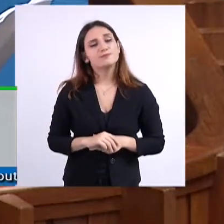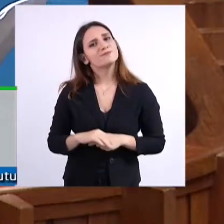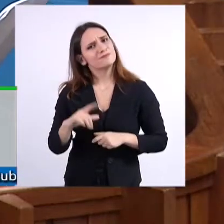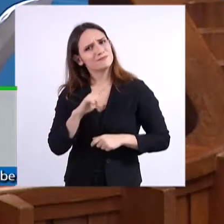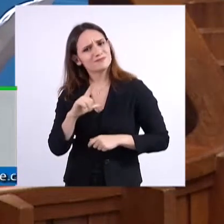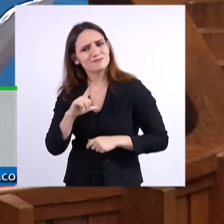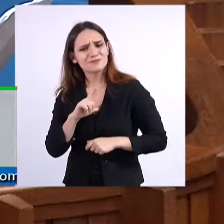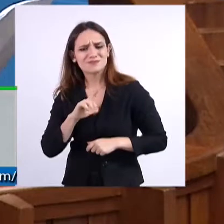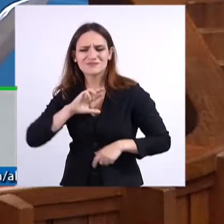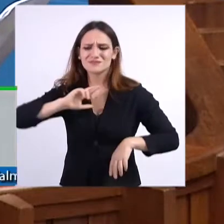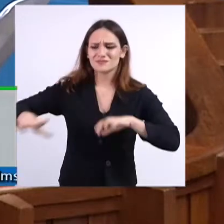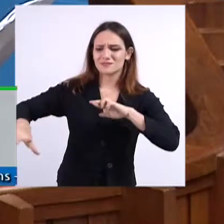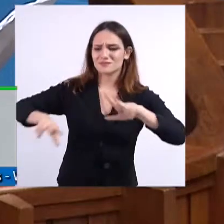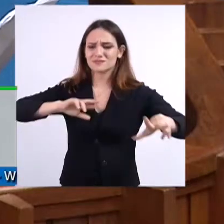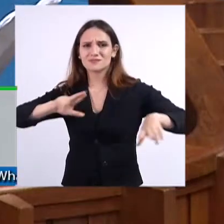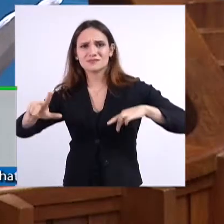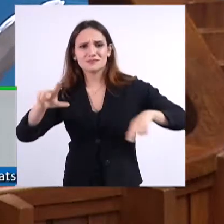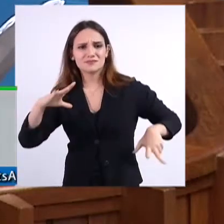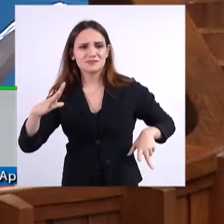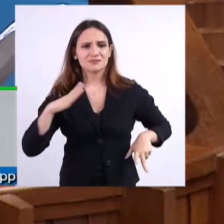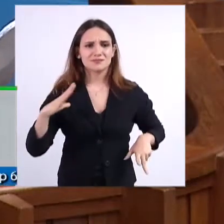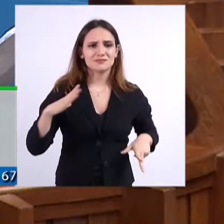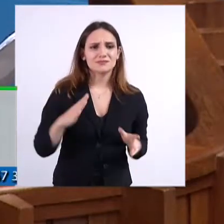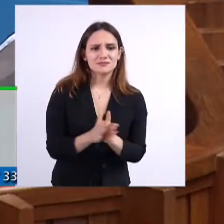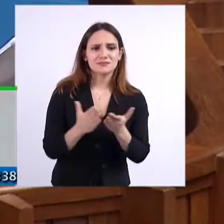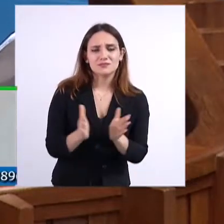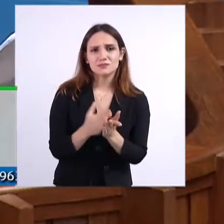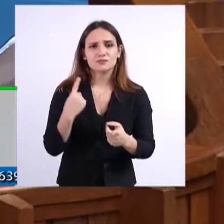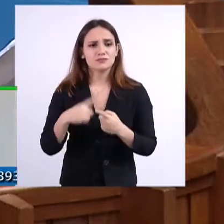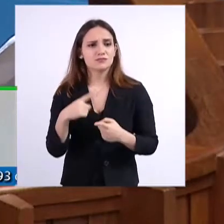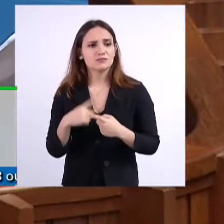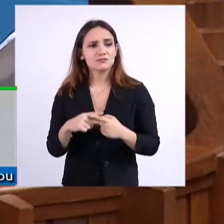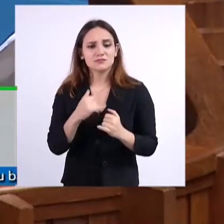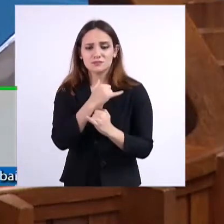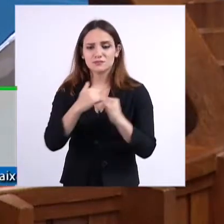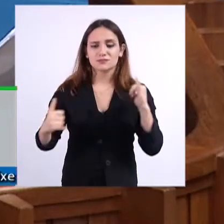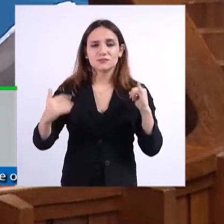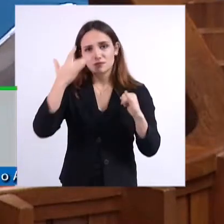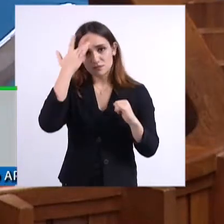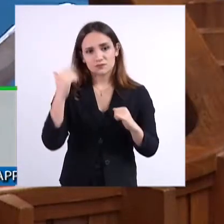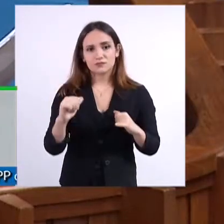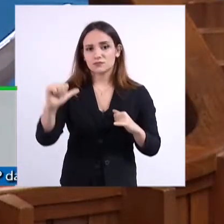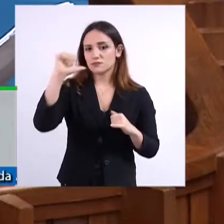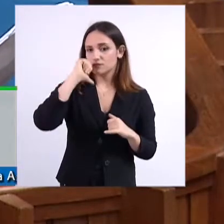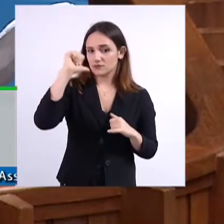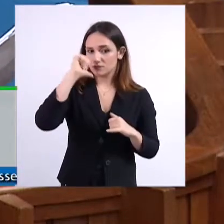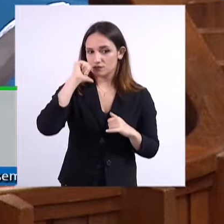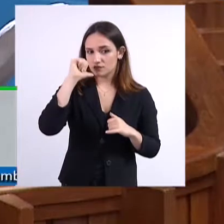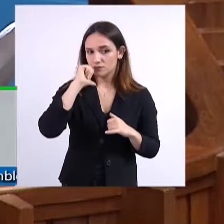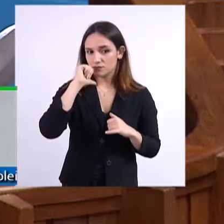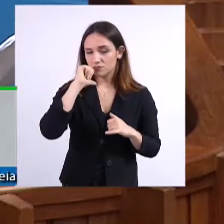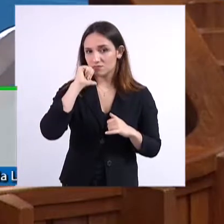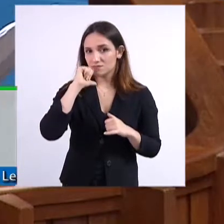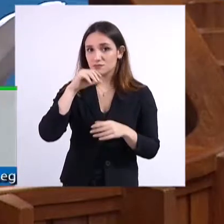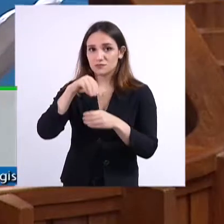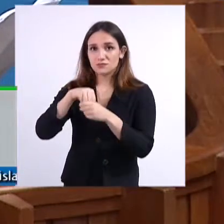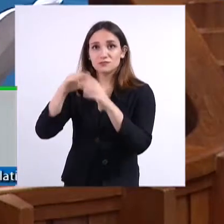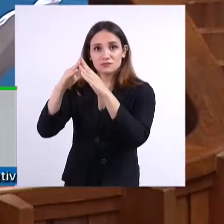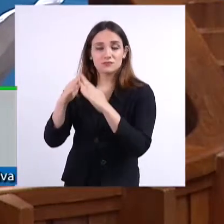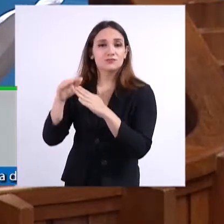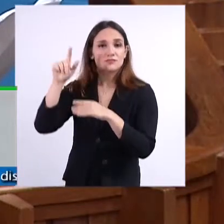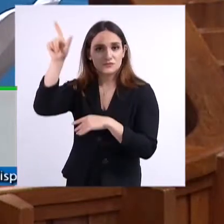entre ricos e pobres. Em escala mundial, metade das pessoas que bebem água retirada de fontes não seguras vive na África, como eu